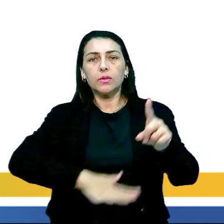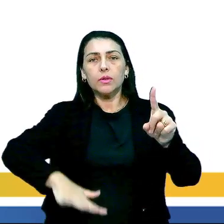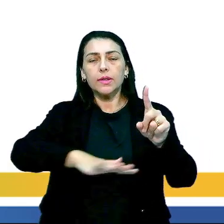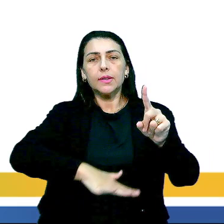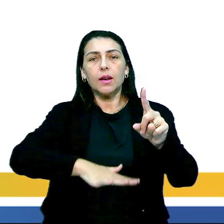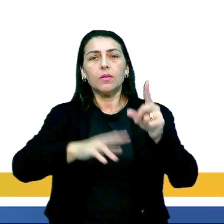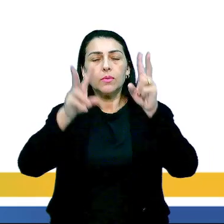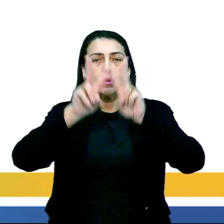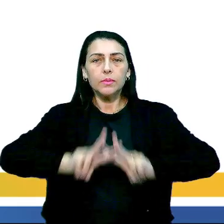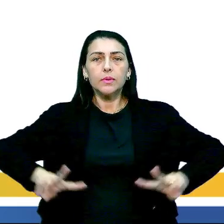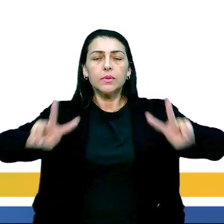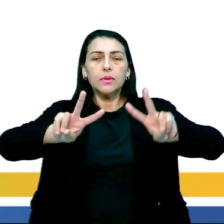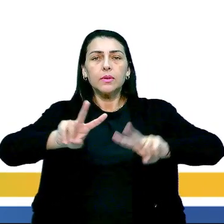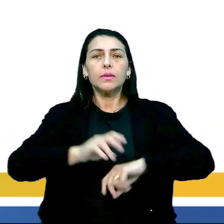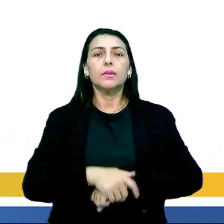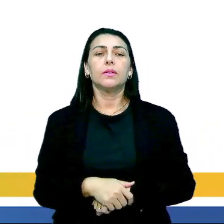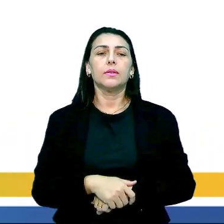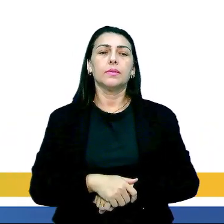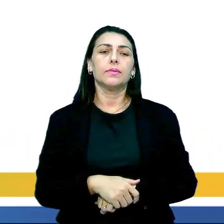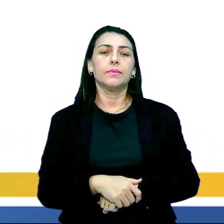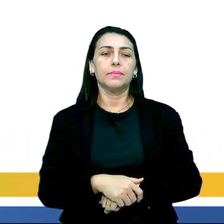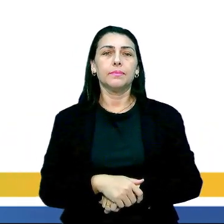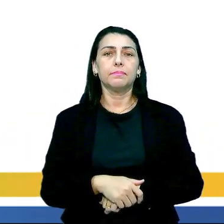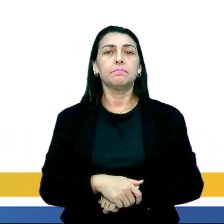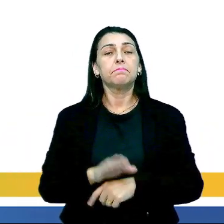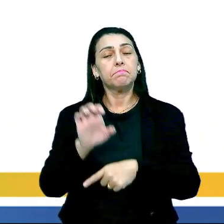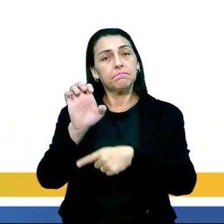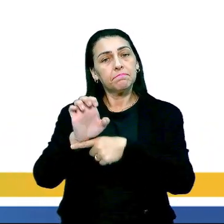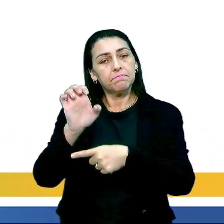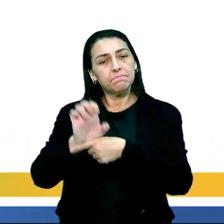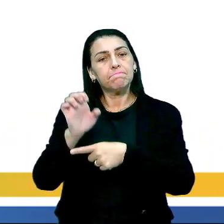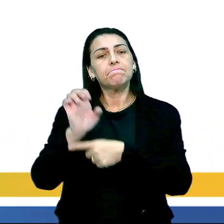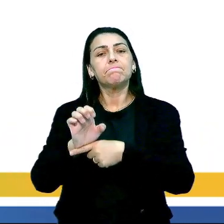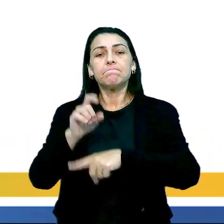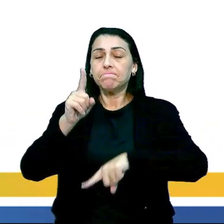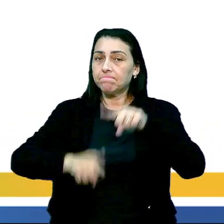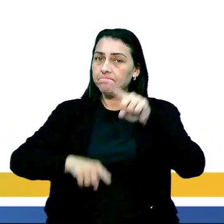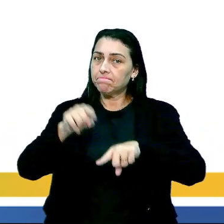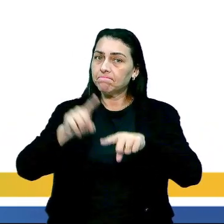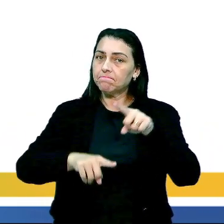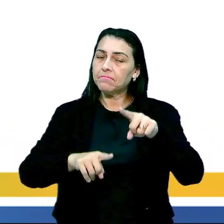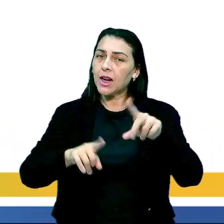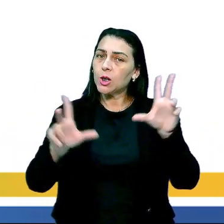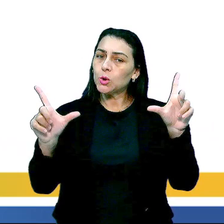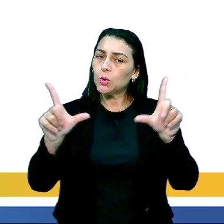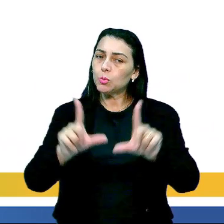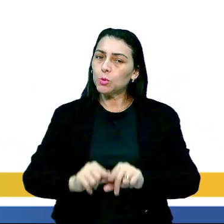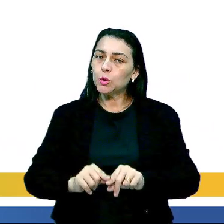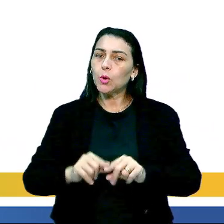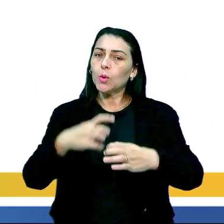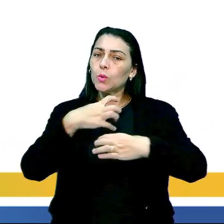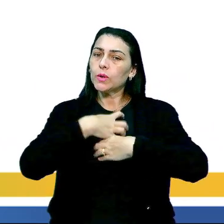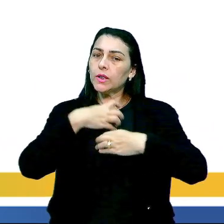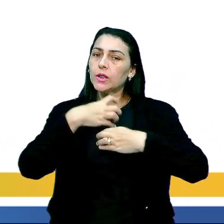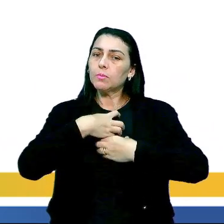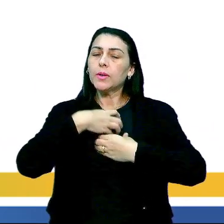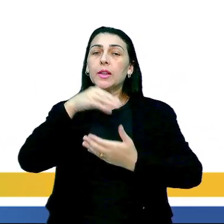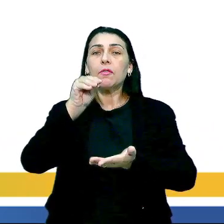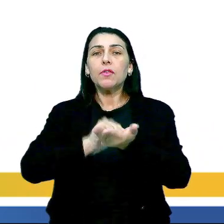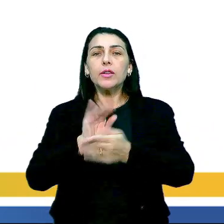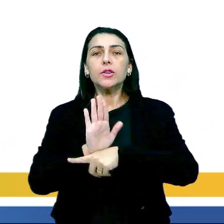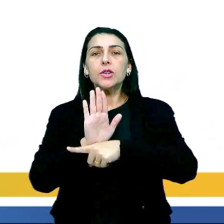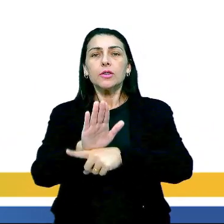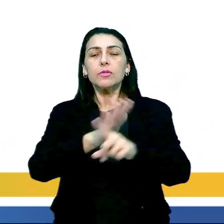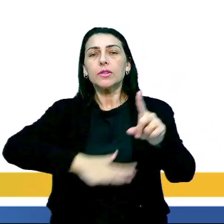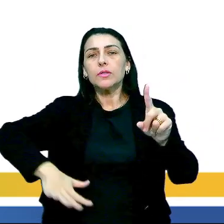Vamos visualizar a alternativa correta expressa na letra E, instrumento para minimizar o sentimento